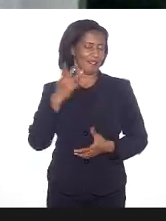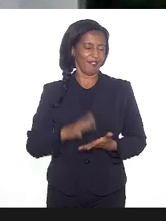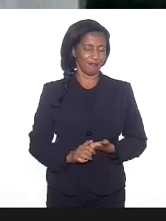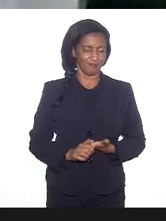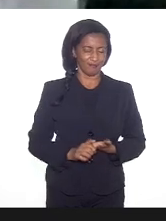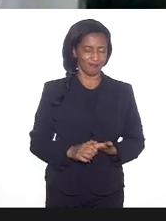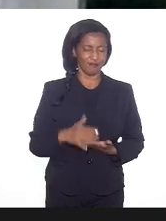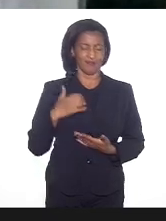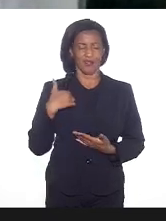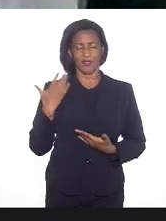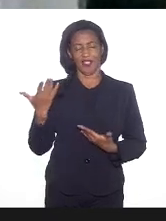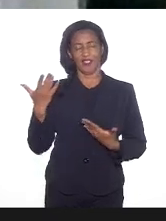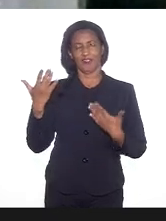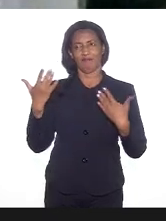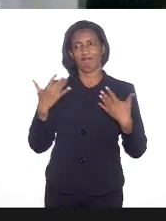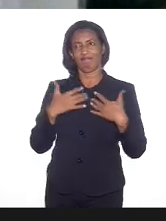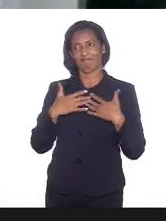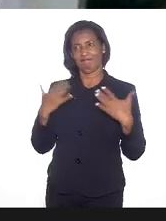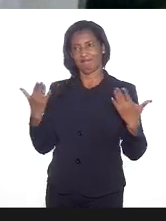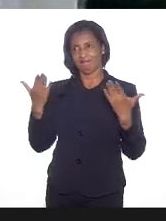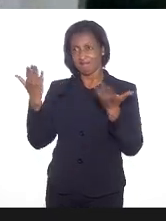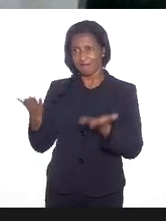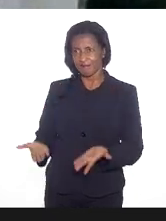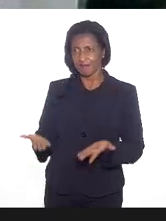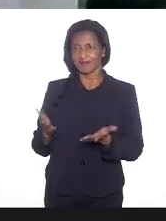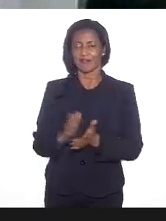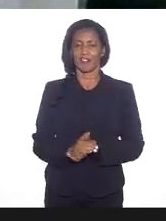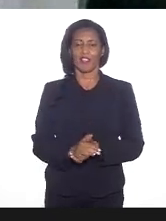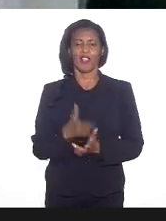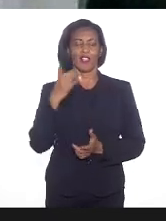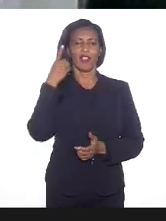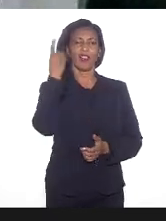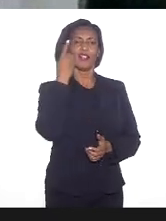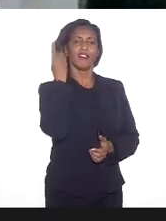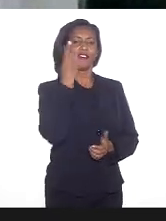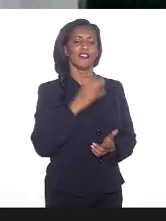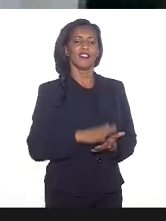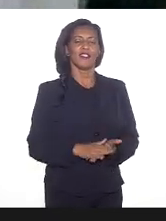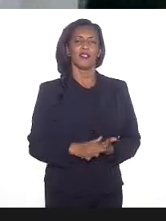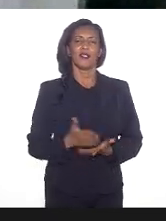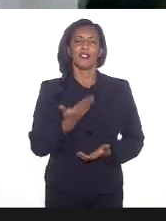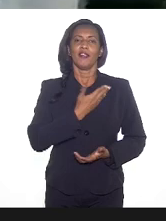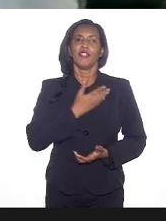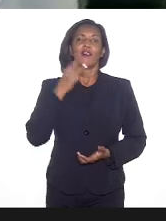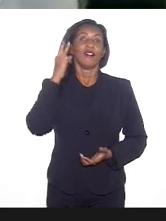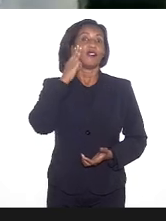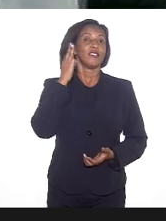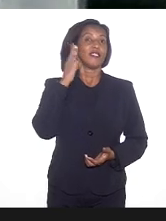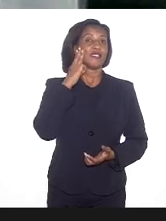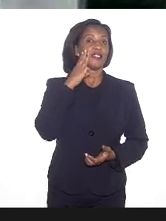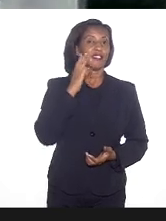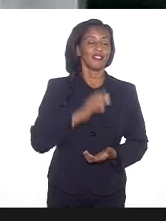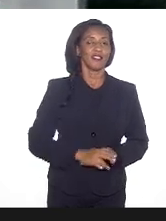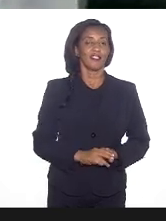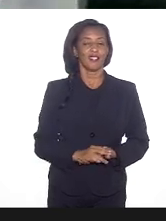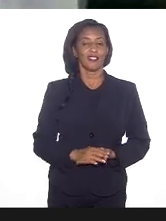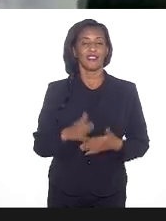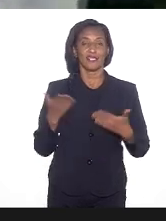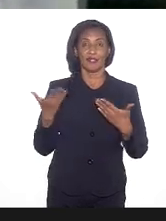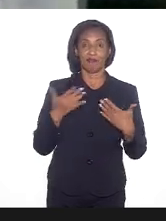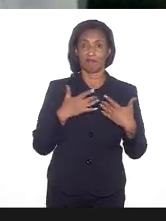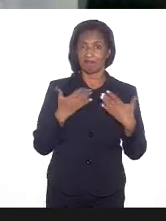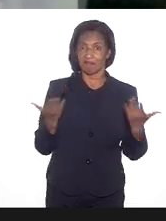quero saudar a Vossa Excelência, saudar o deputado, meu companheiro Valdeque Carneiro,